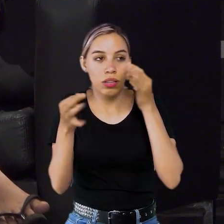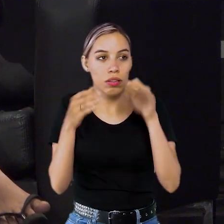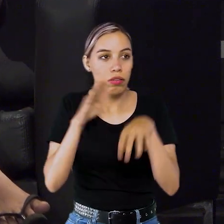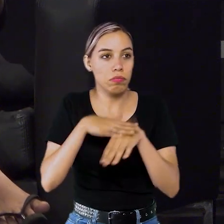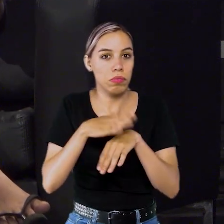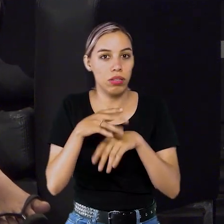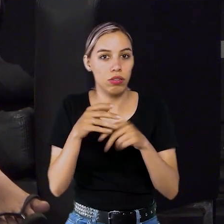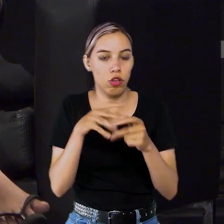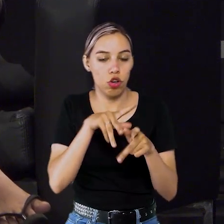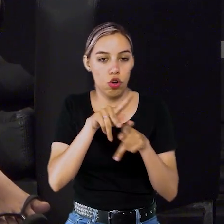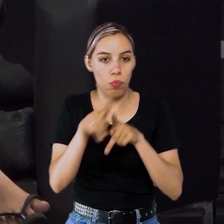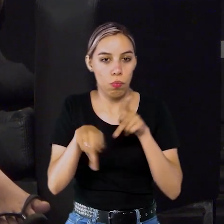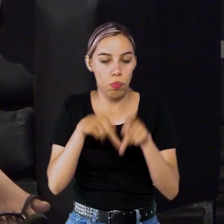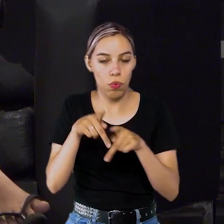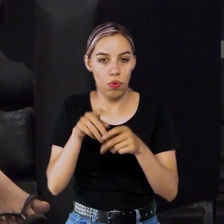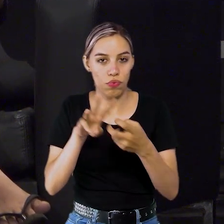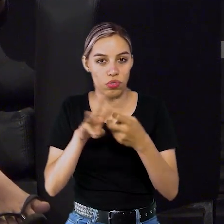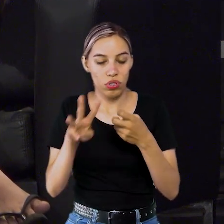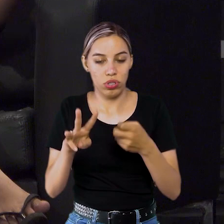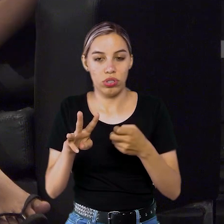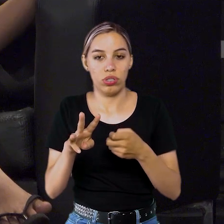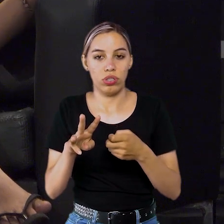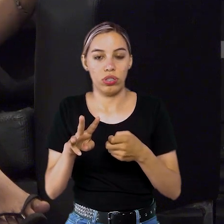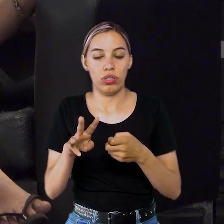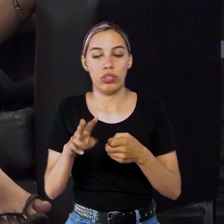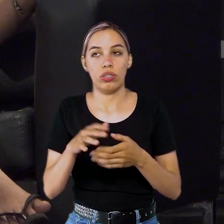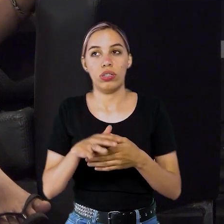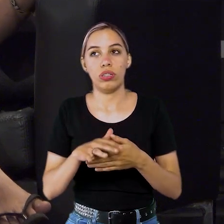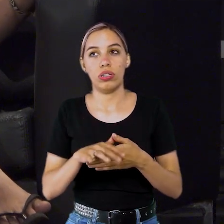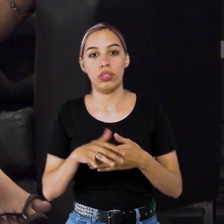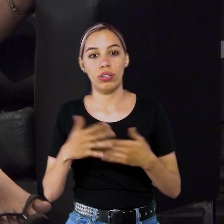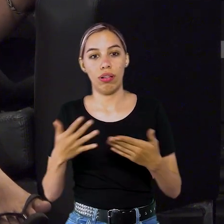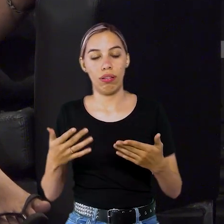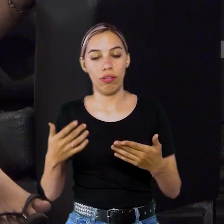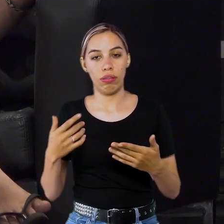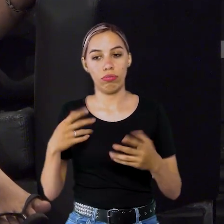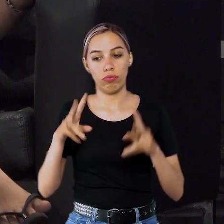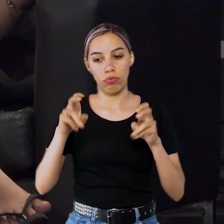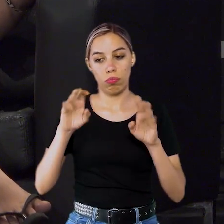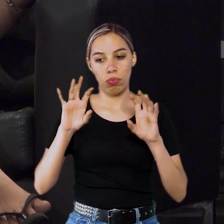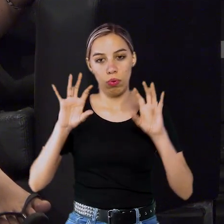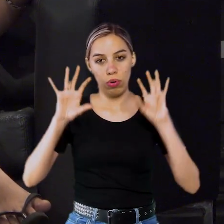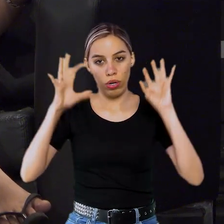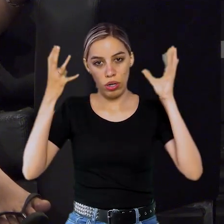porque, querendo ou não, essa questão da mudança climática é uma coisa que já está afetando todos, né?